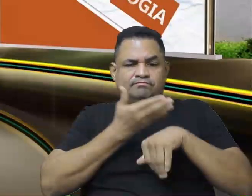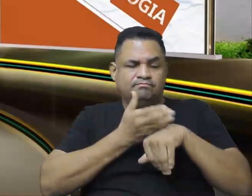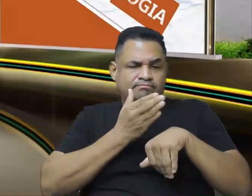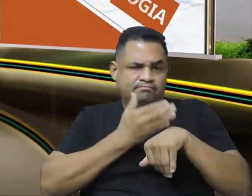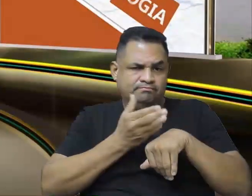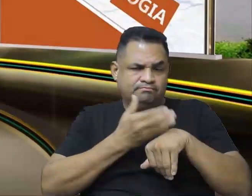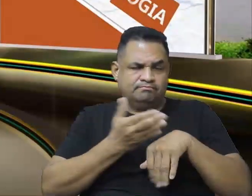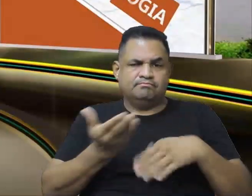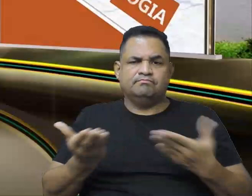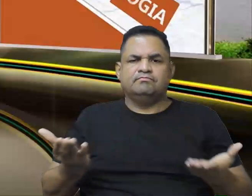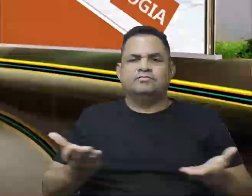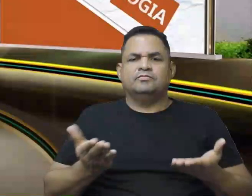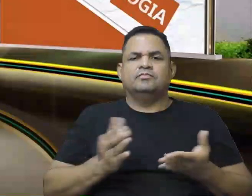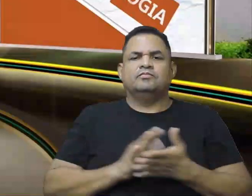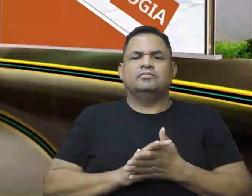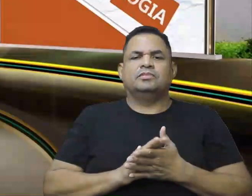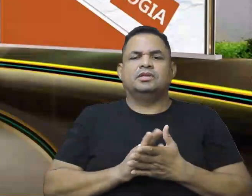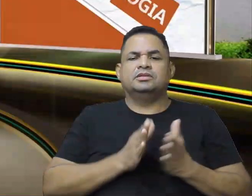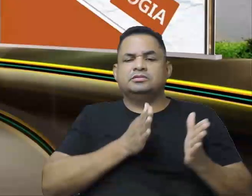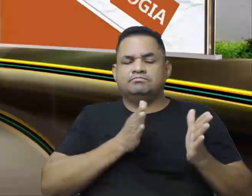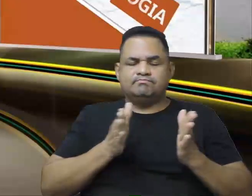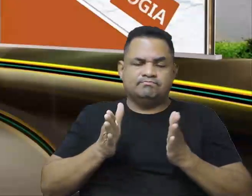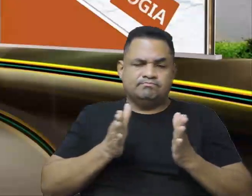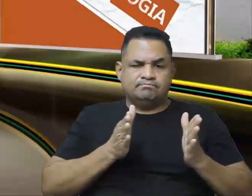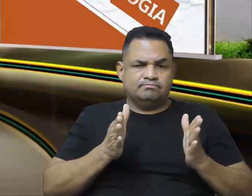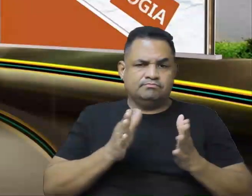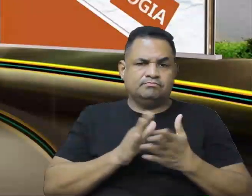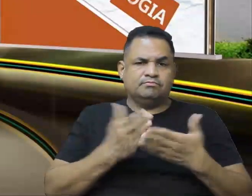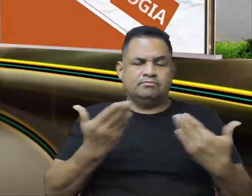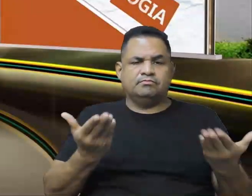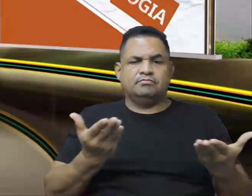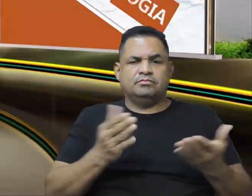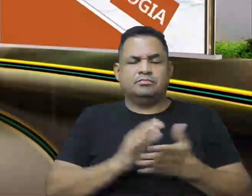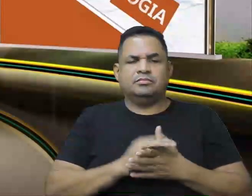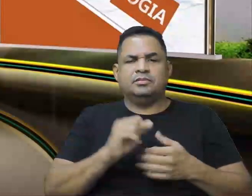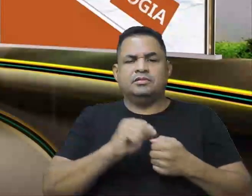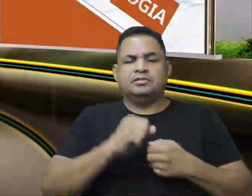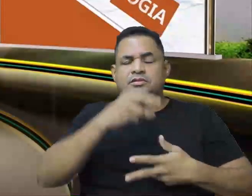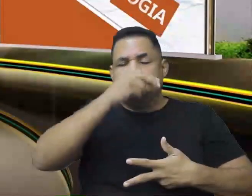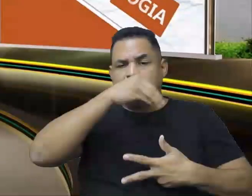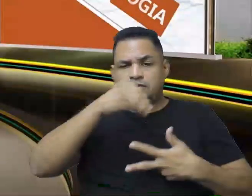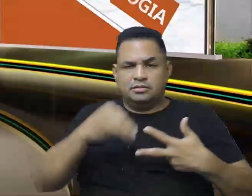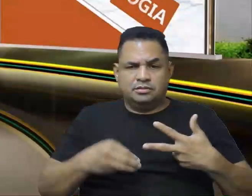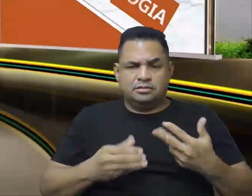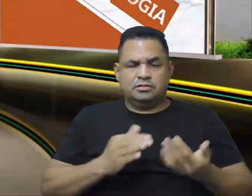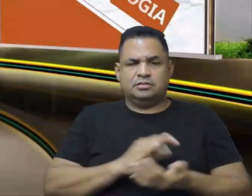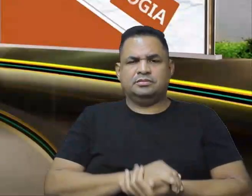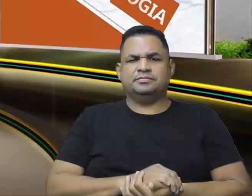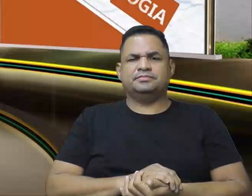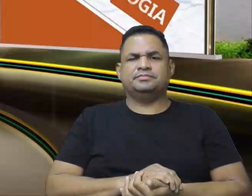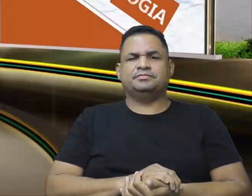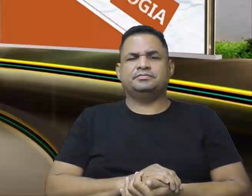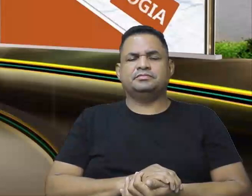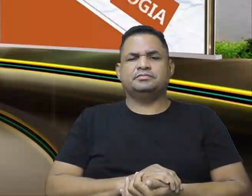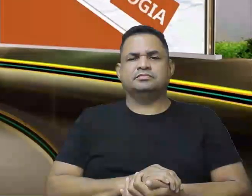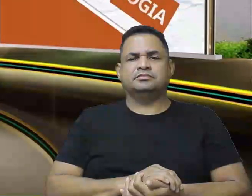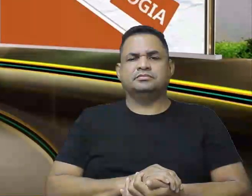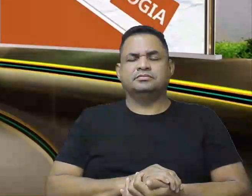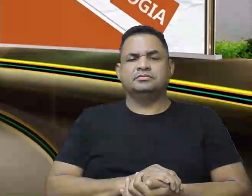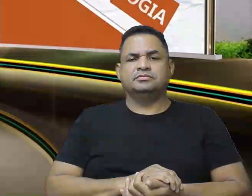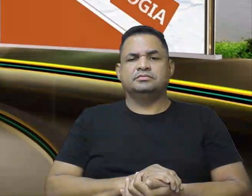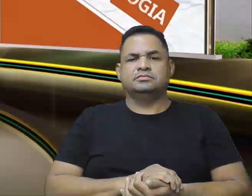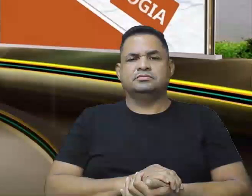exercício tá vocês estão numa fase agora que eu creio que a maioria vai fazer aí o Enem né e o